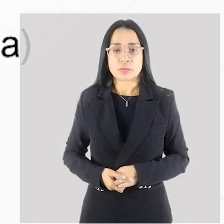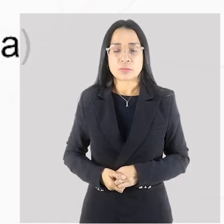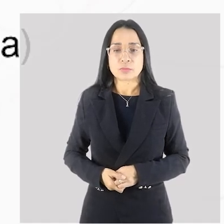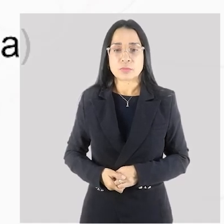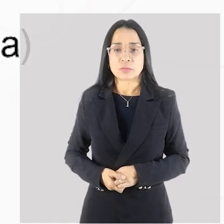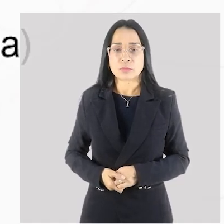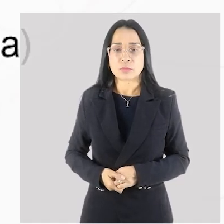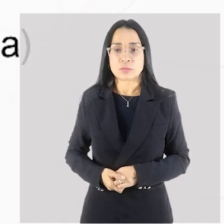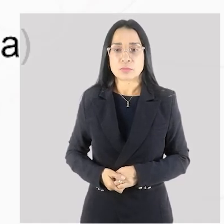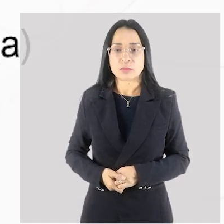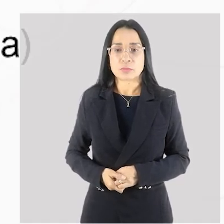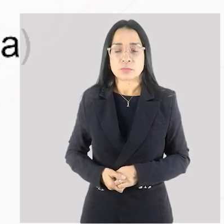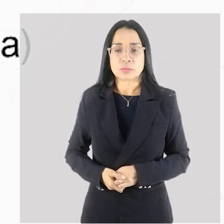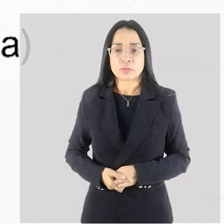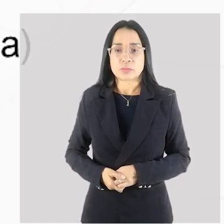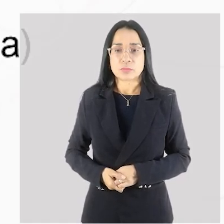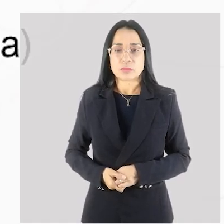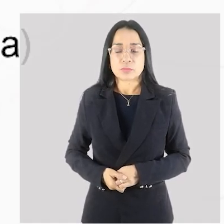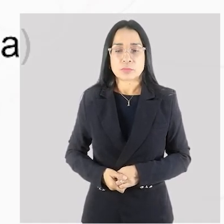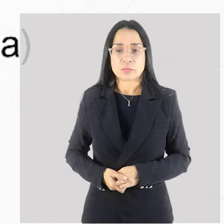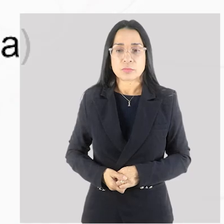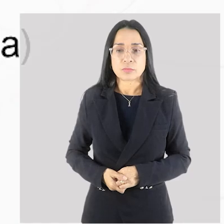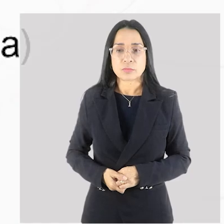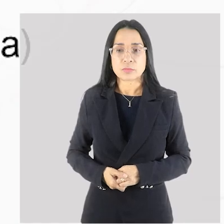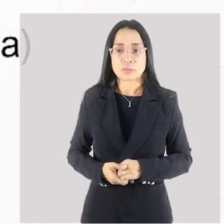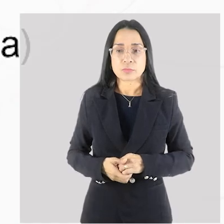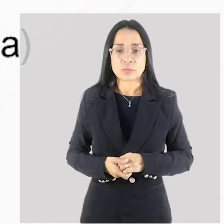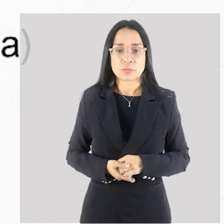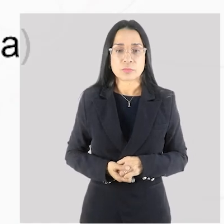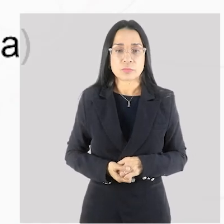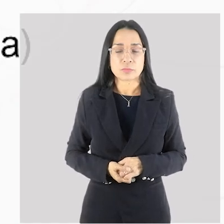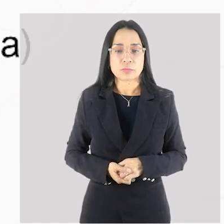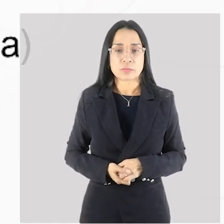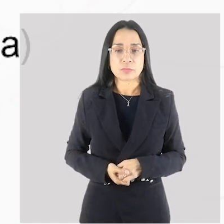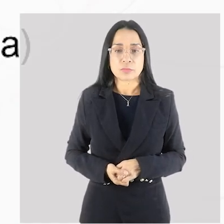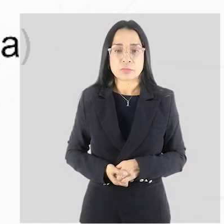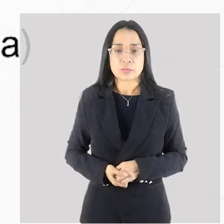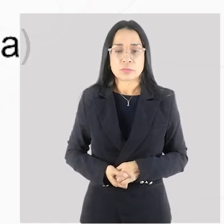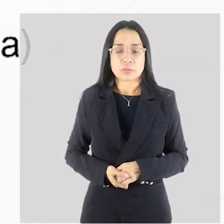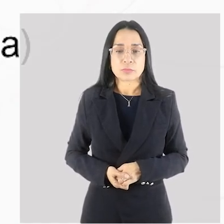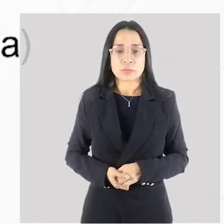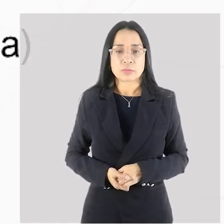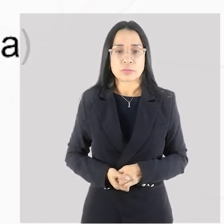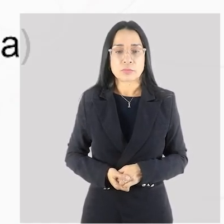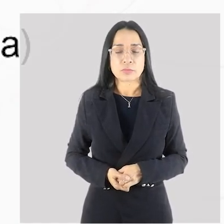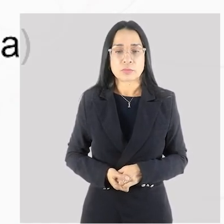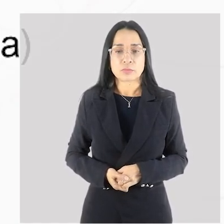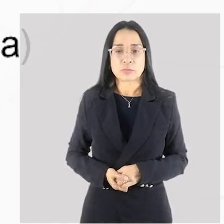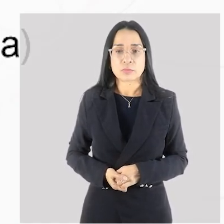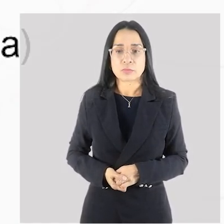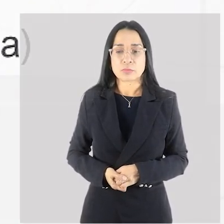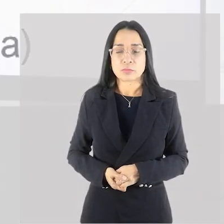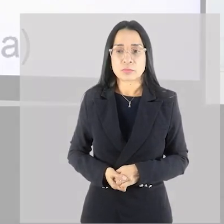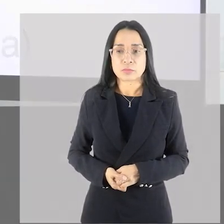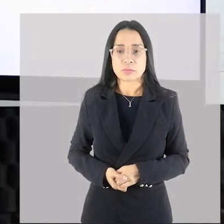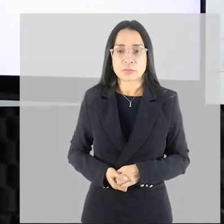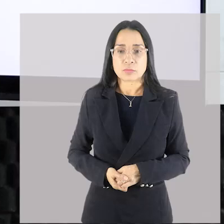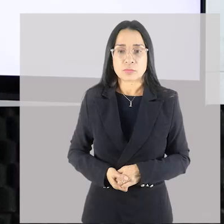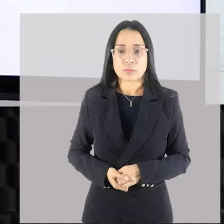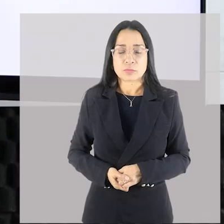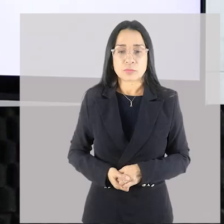Olímpicos. Os Jogos Olímpicos realizavam-se uma vez a cada 4 anos, sendo disputados